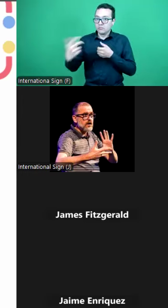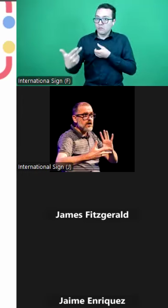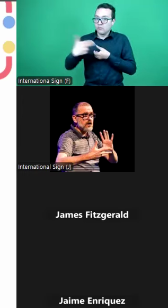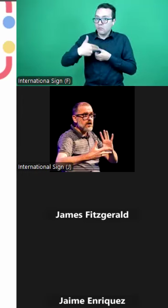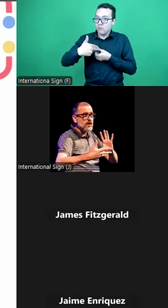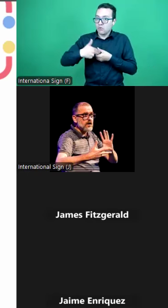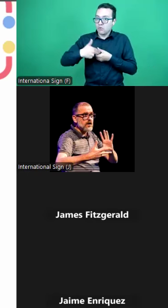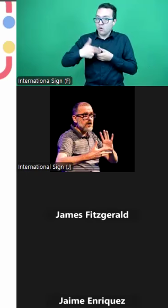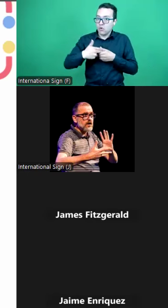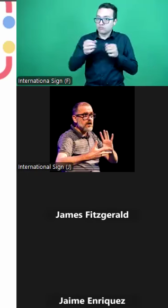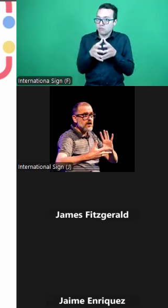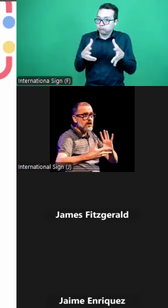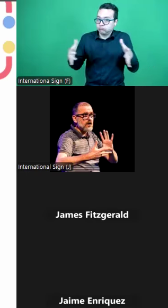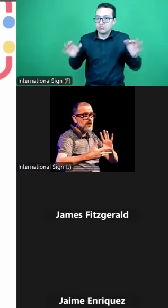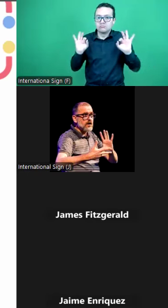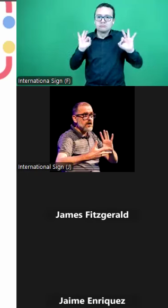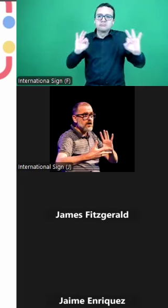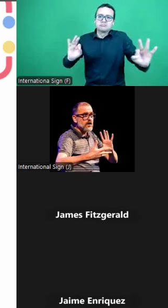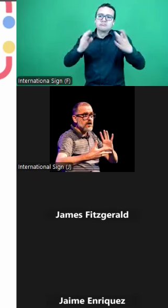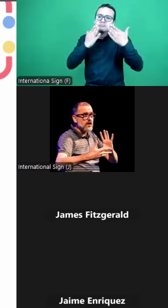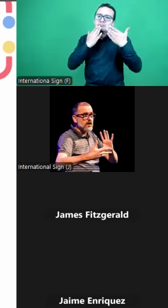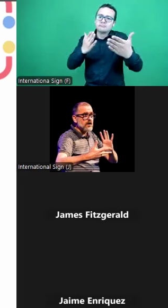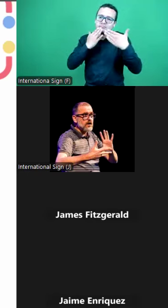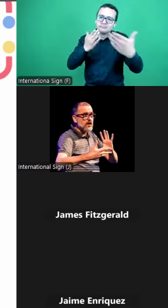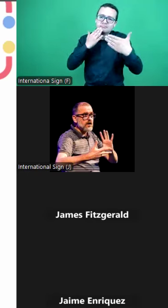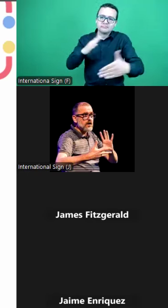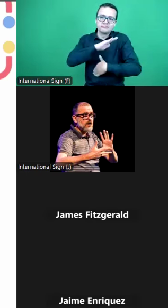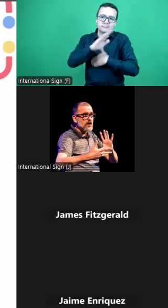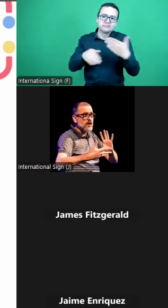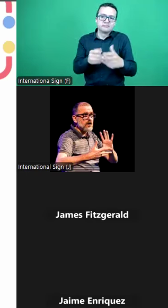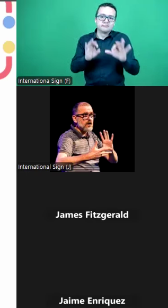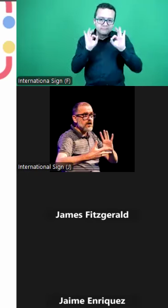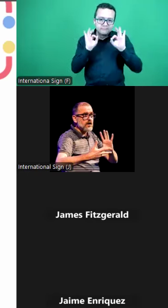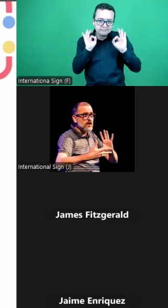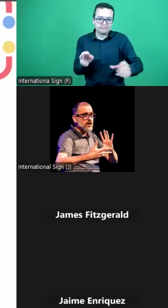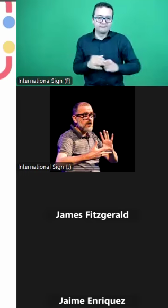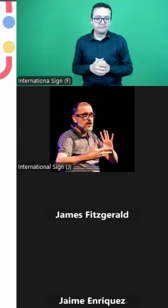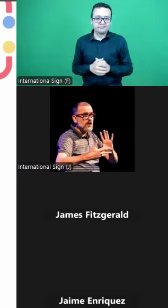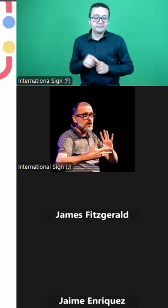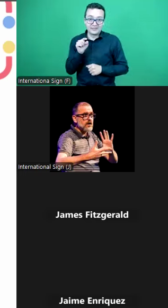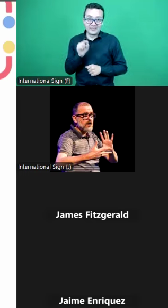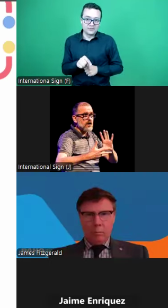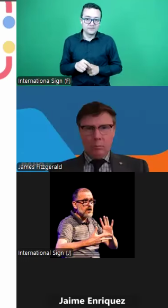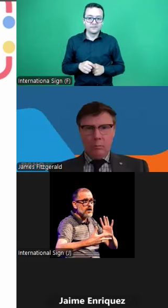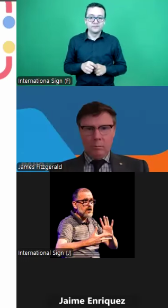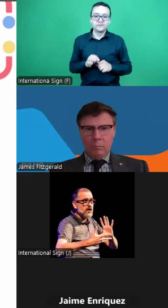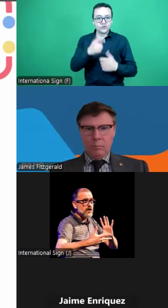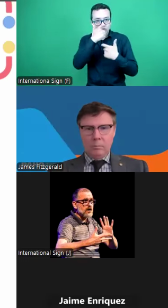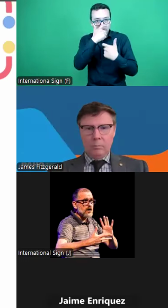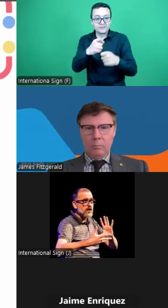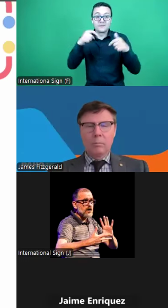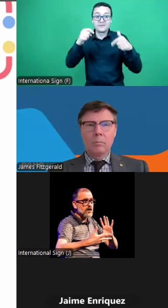não estamos no tempo, mas temos muitas pessoas ainda conectadas. Muito obrigada a todas as pessoas que estão